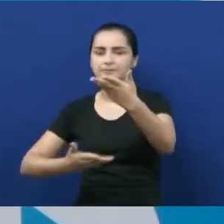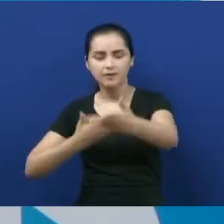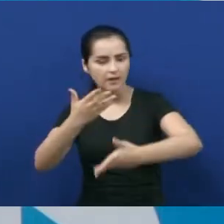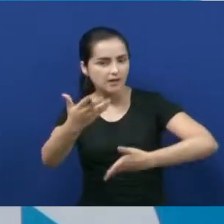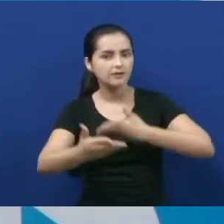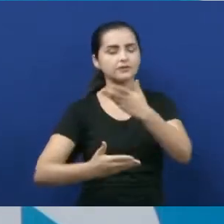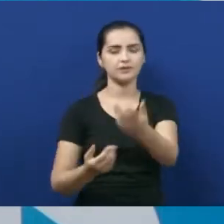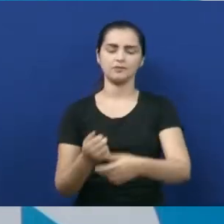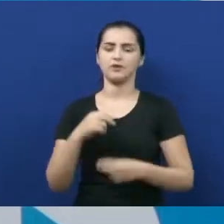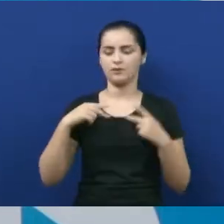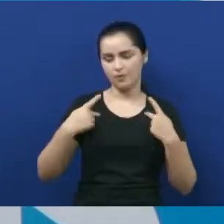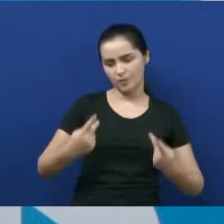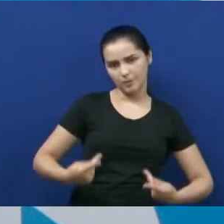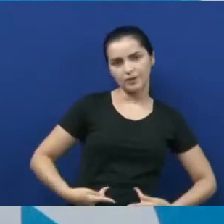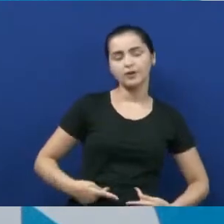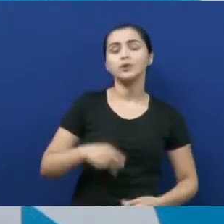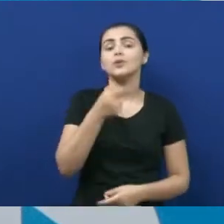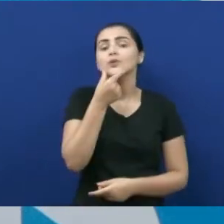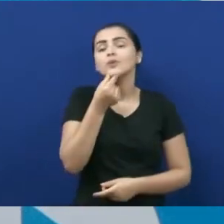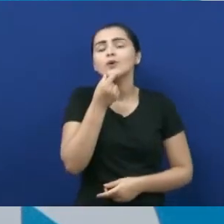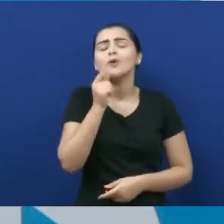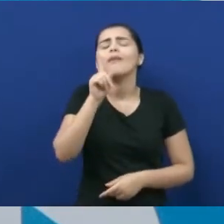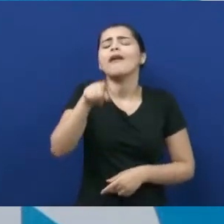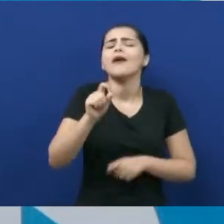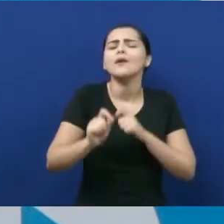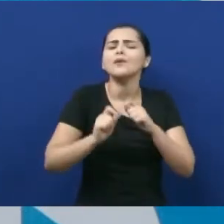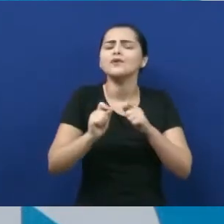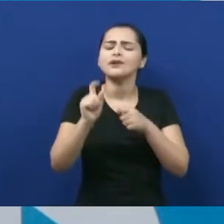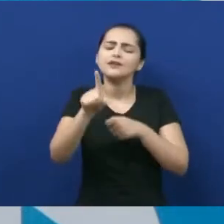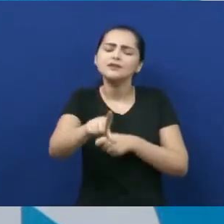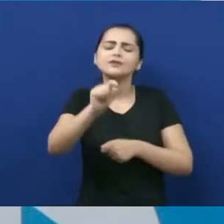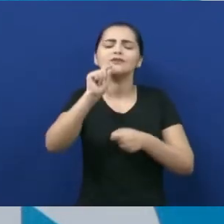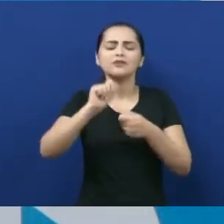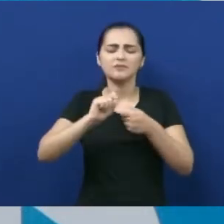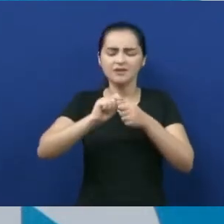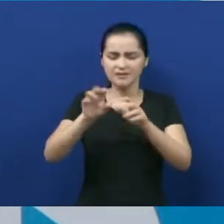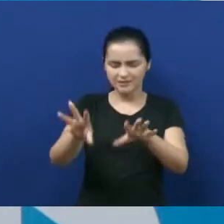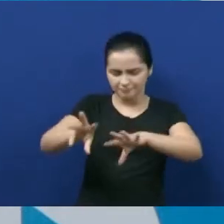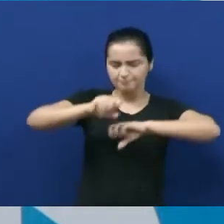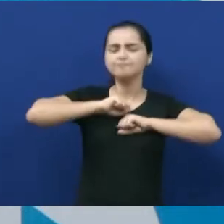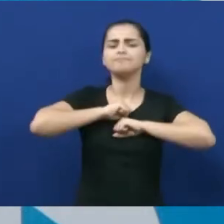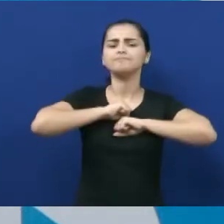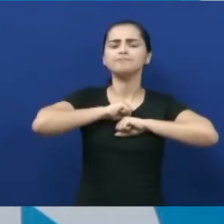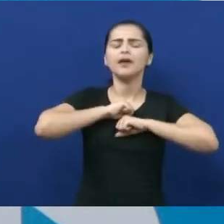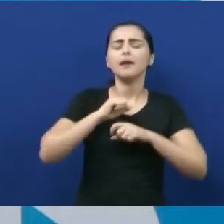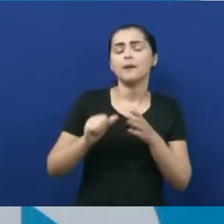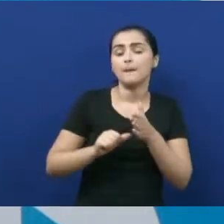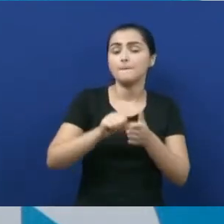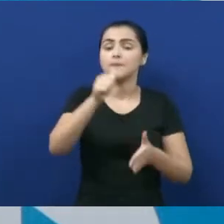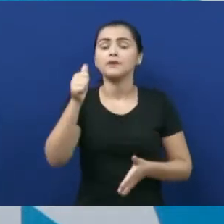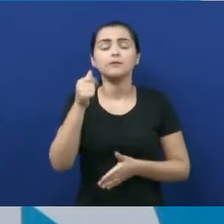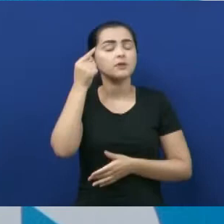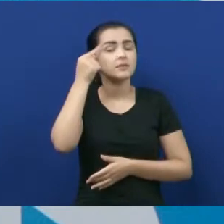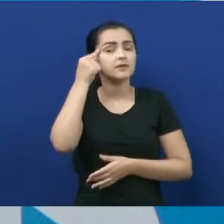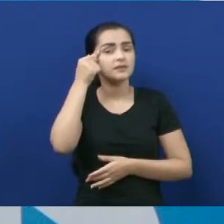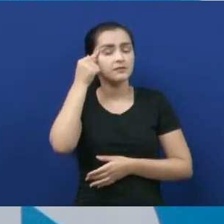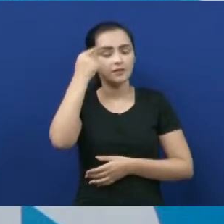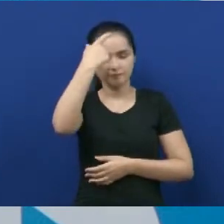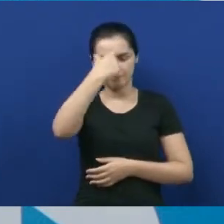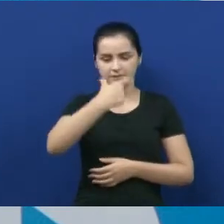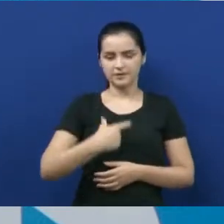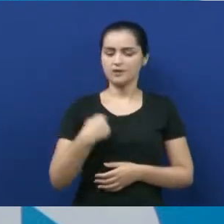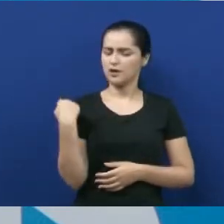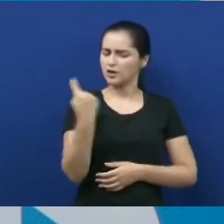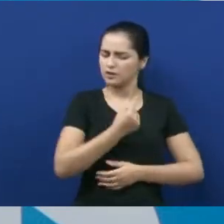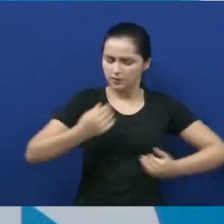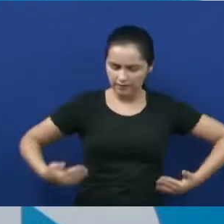então o homem é aquilo que ele faz de si mesmo este é o primeiro princípio do existencialismo ao na sermos nós